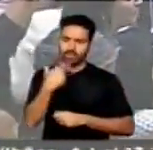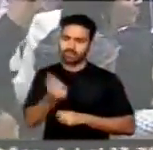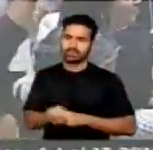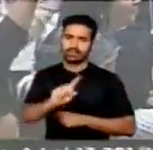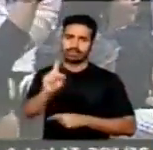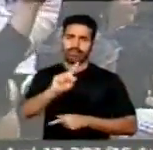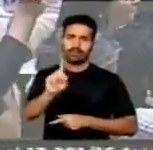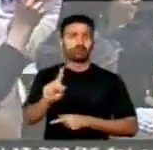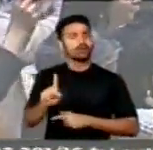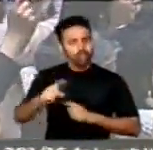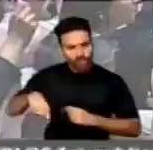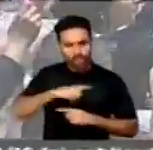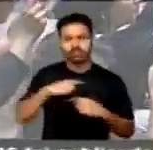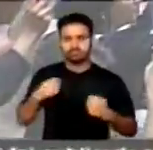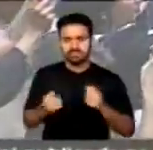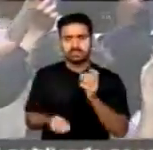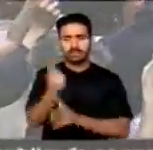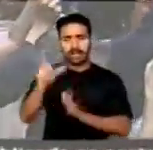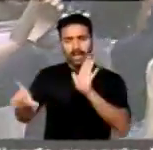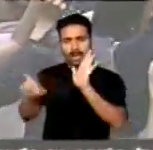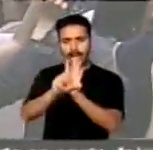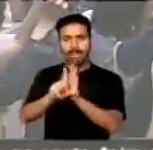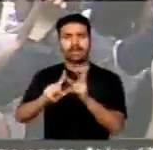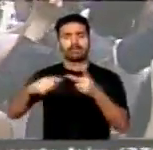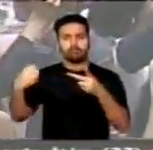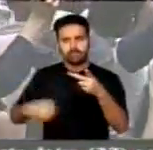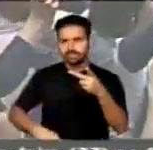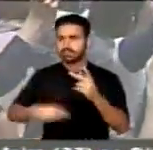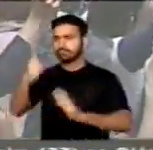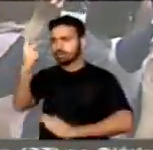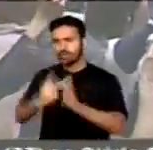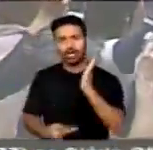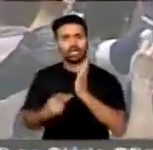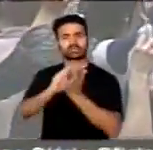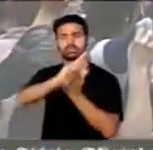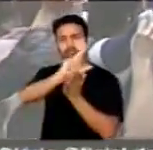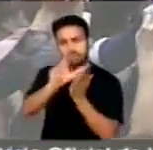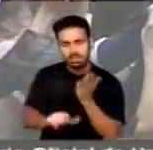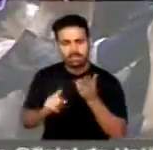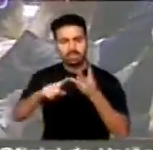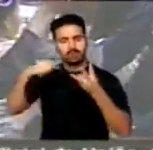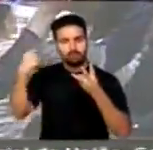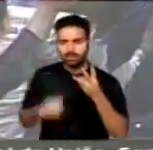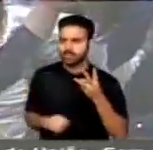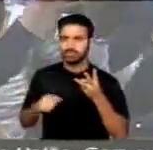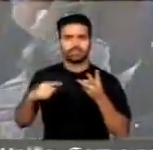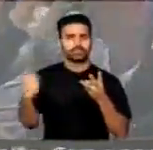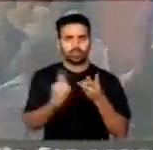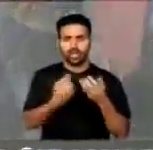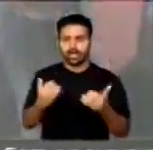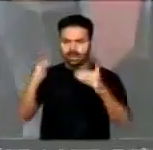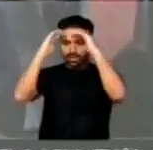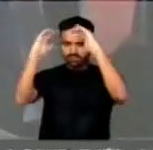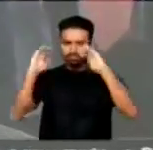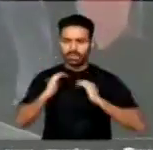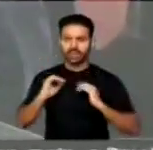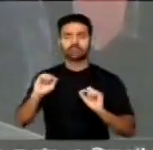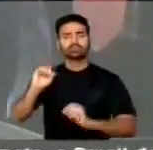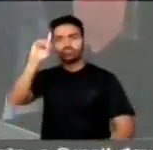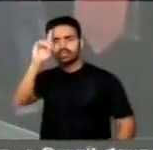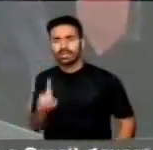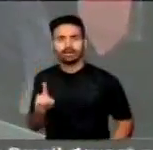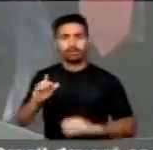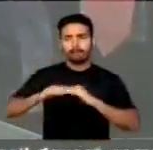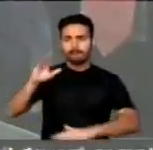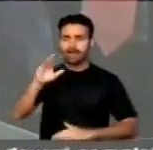Nós precisamos de leis, precisamos de política pública, precisamos de respeito aos direitos de mais